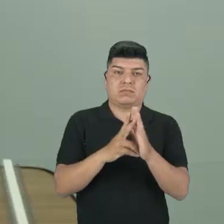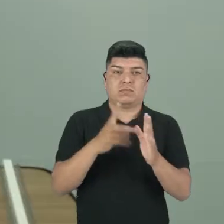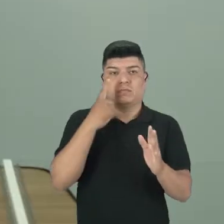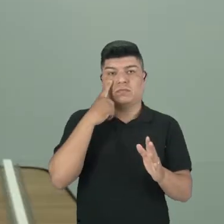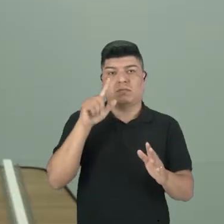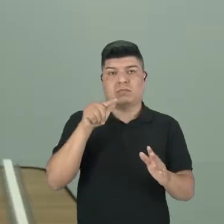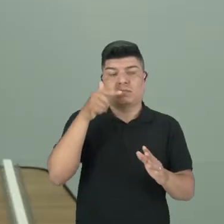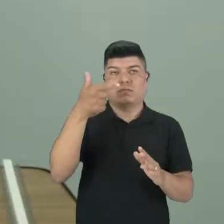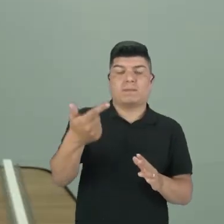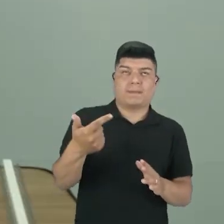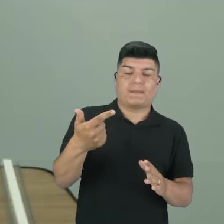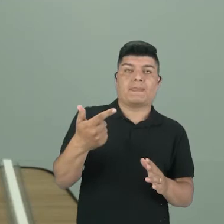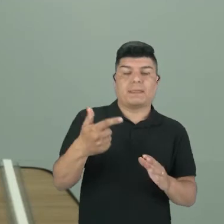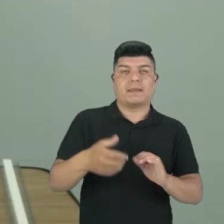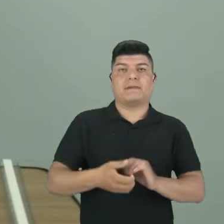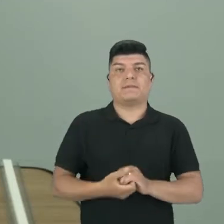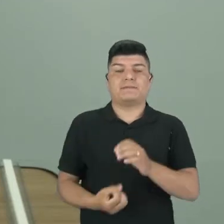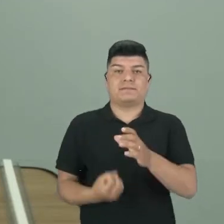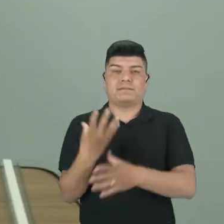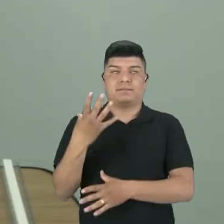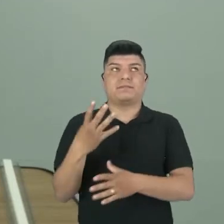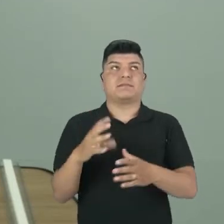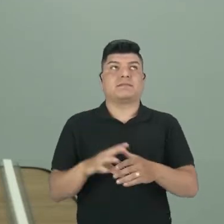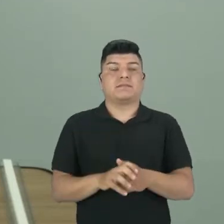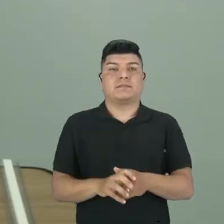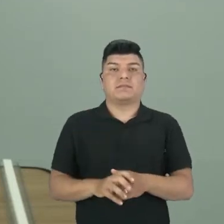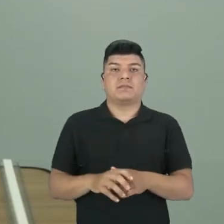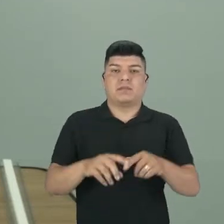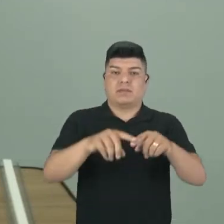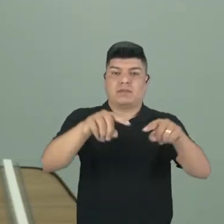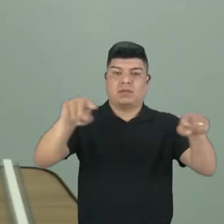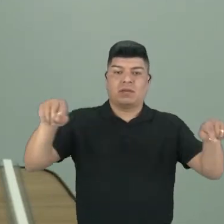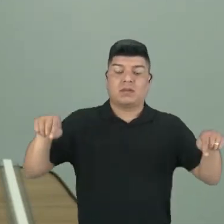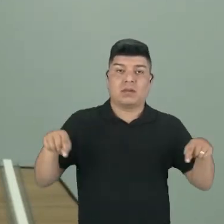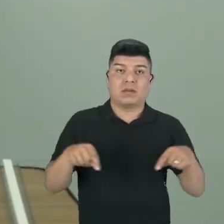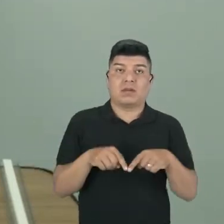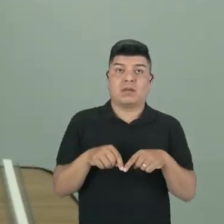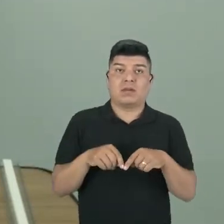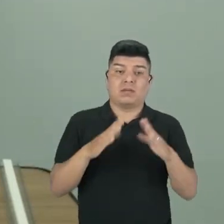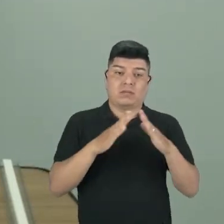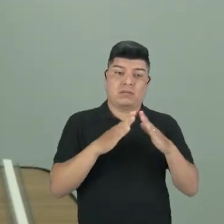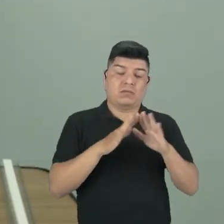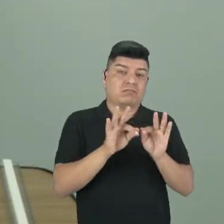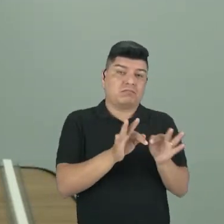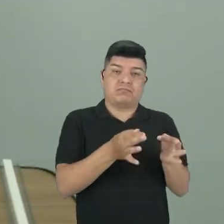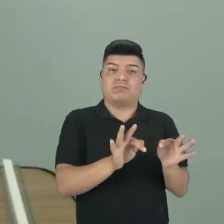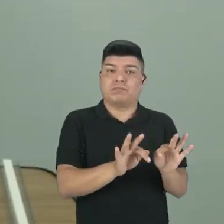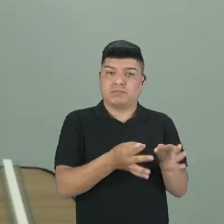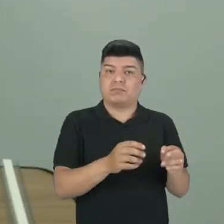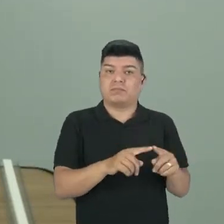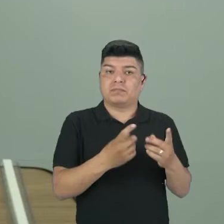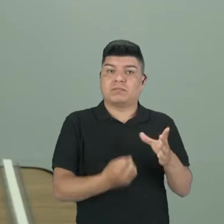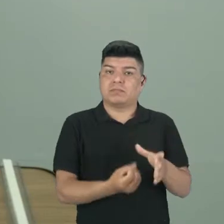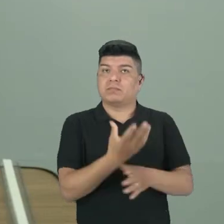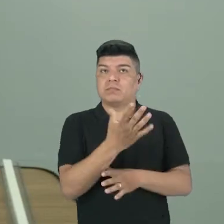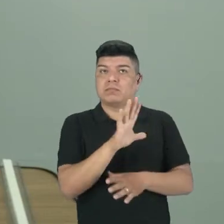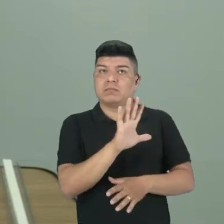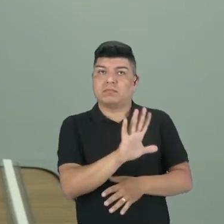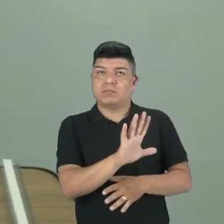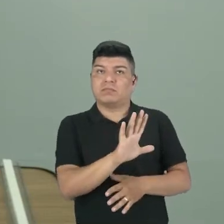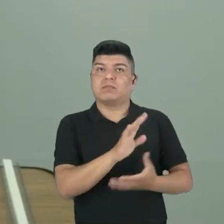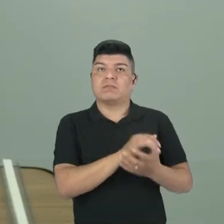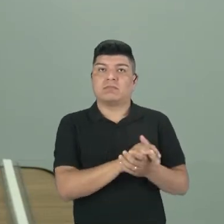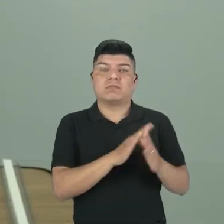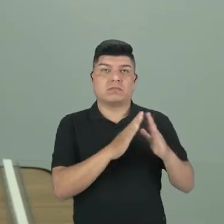anterior, né, na aula anterior, que eles se formavam em círculos. Aí são uma casa mais simples, mas eles se formavam dessa